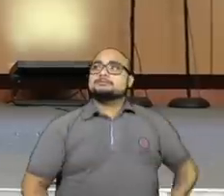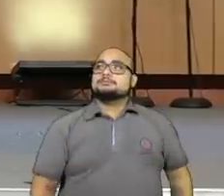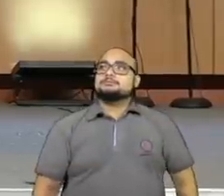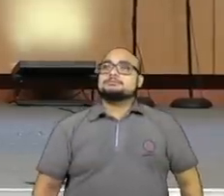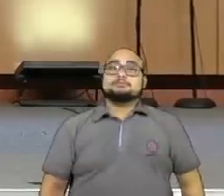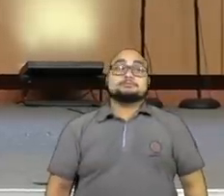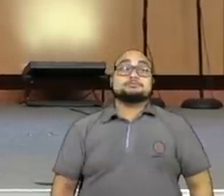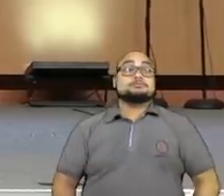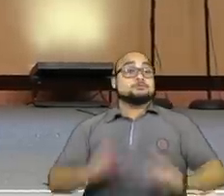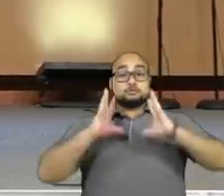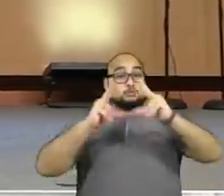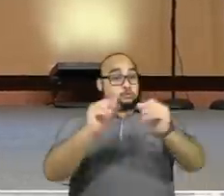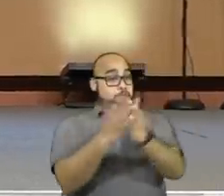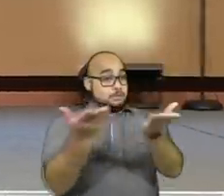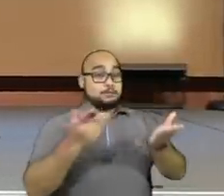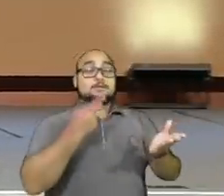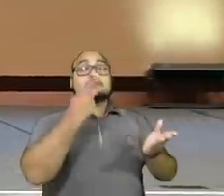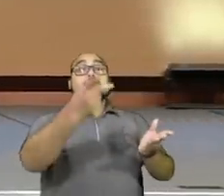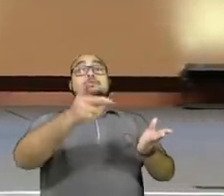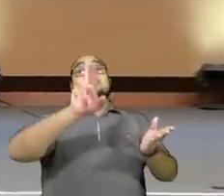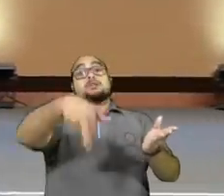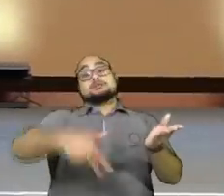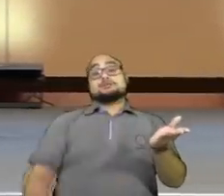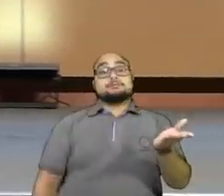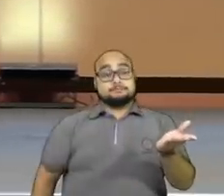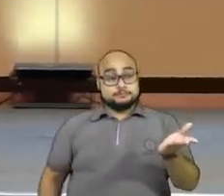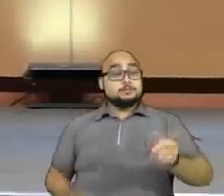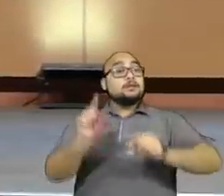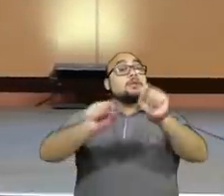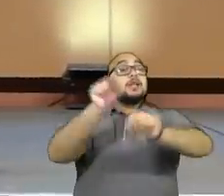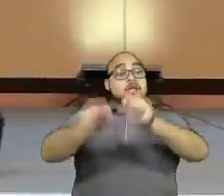Tudo na Bíblia tem resultado. Tema a Deus.